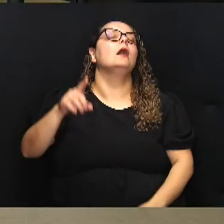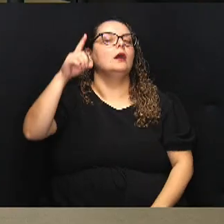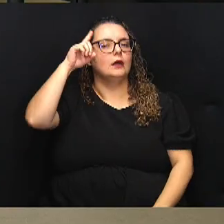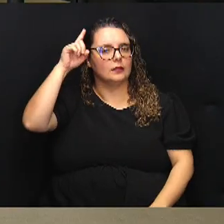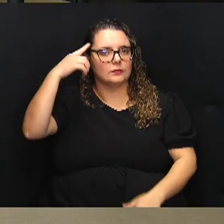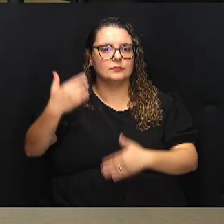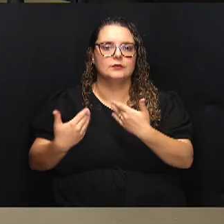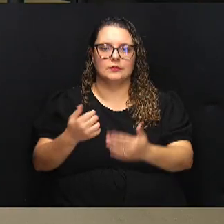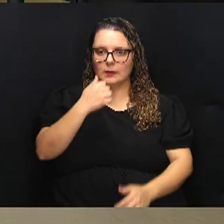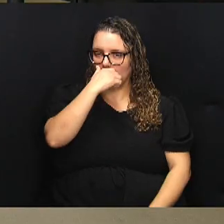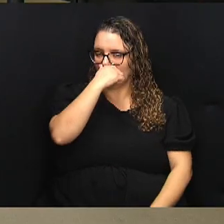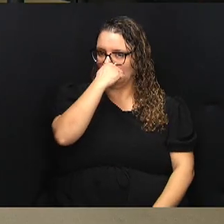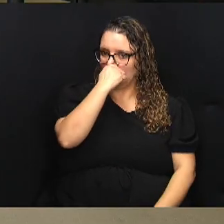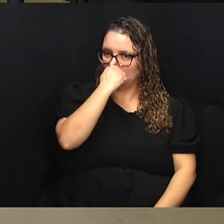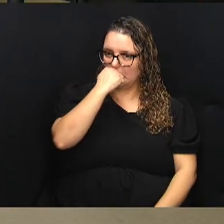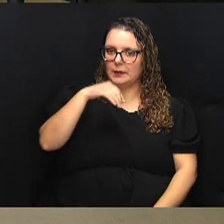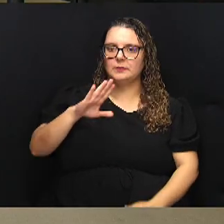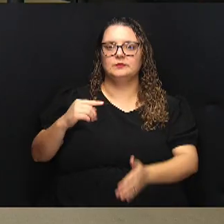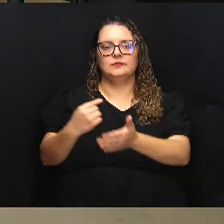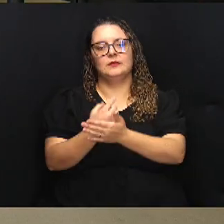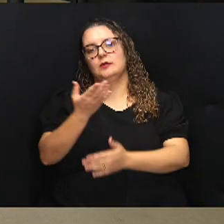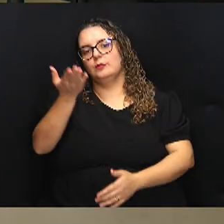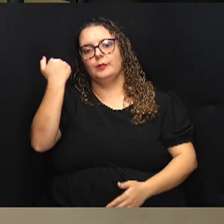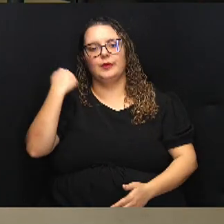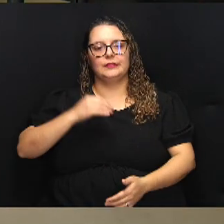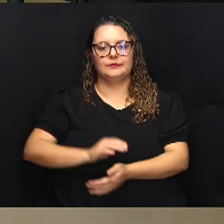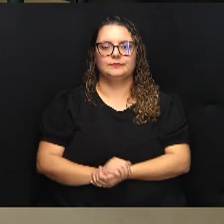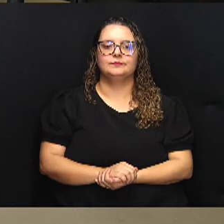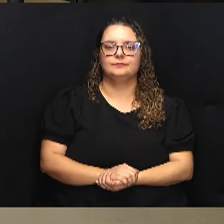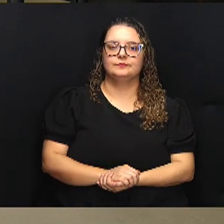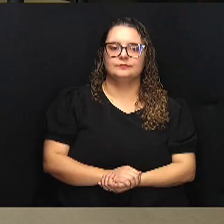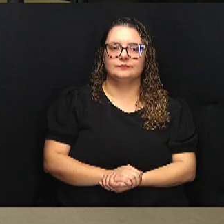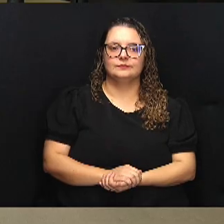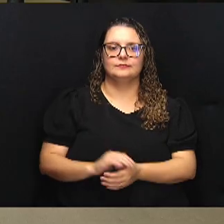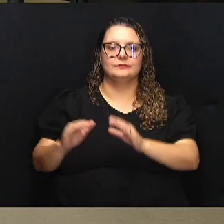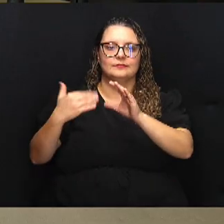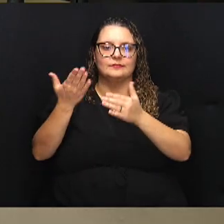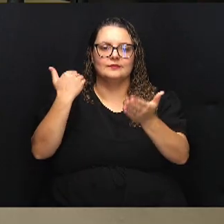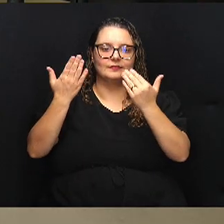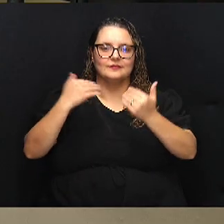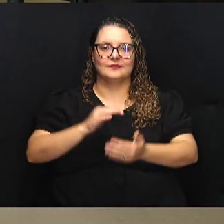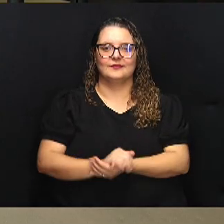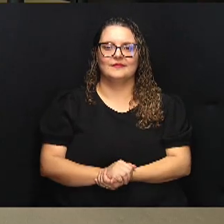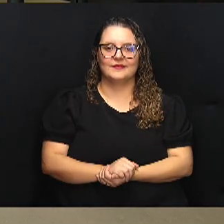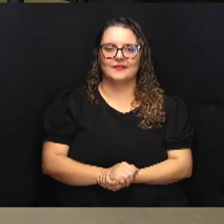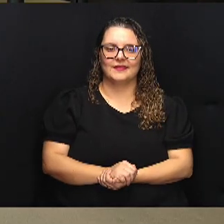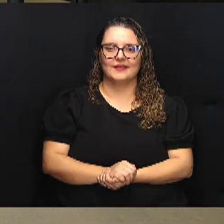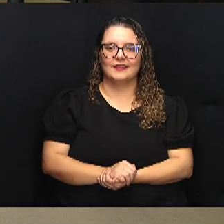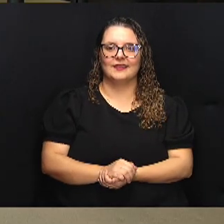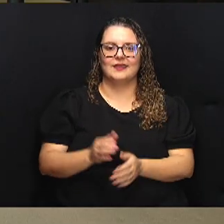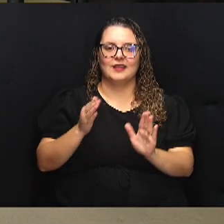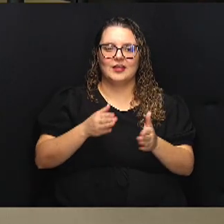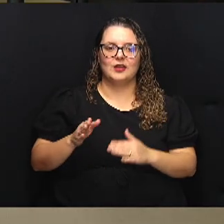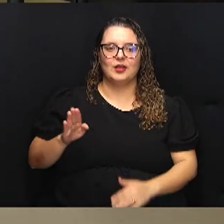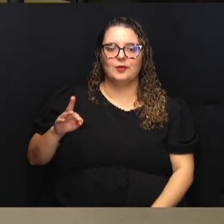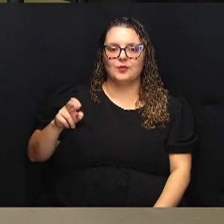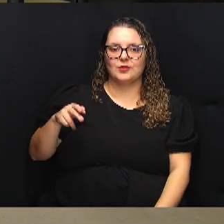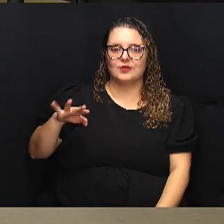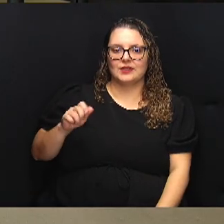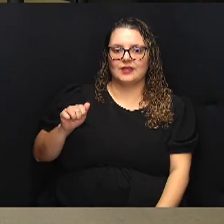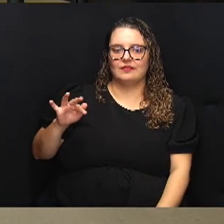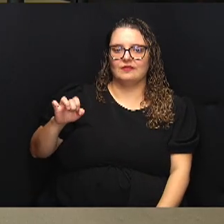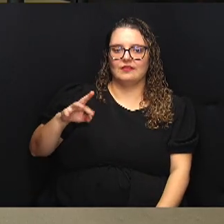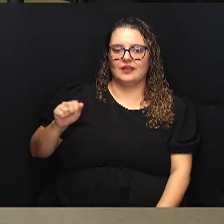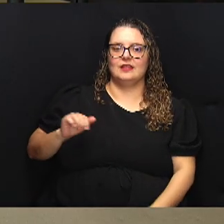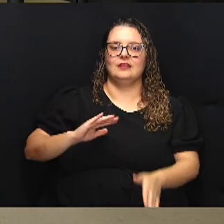dia. Vamos lá, mais perguntas? Então vamos embora, mais perguntas. Mandem perguntas aí, pessoal. Aí, a produção está avisando aqui, vamos embora. A Bruninha Ferreira, da Vila